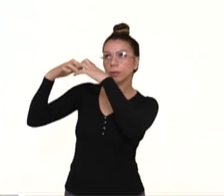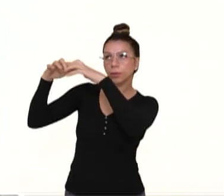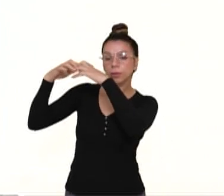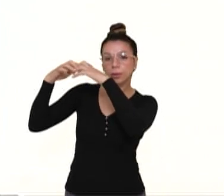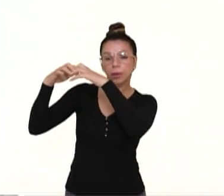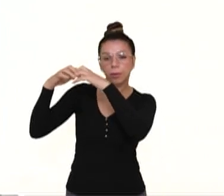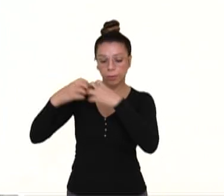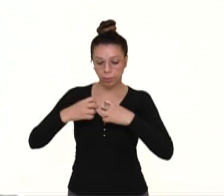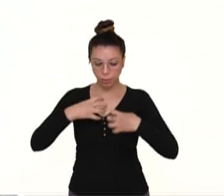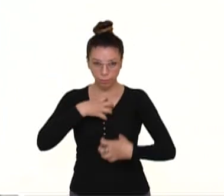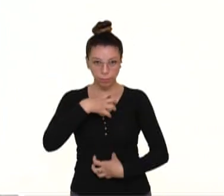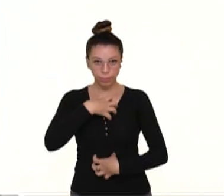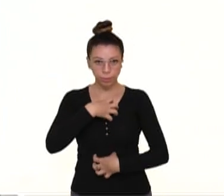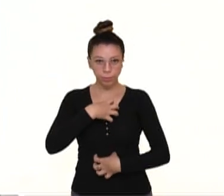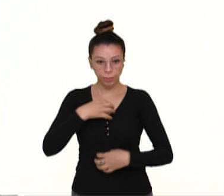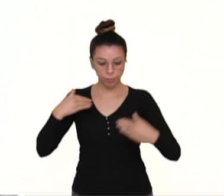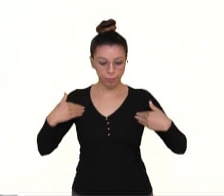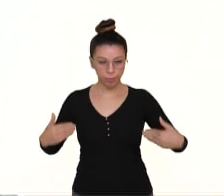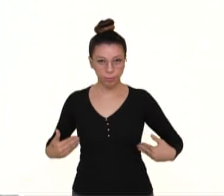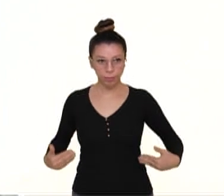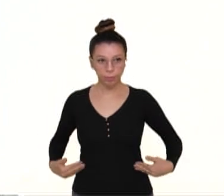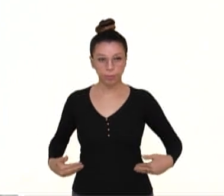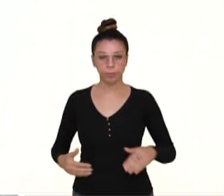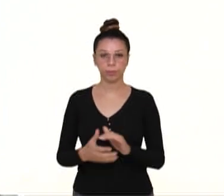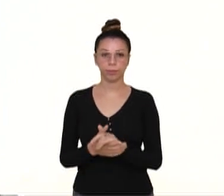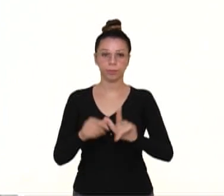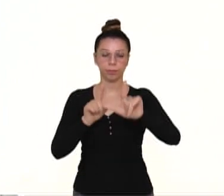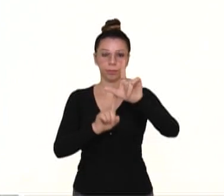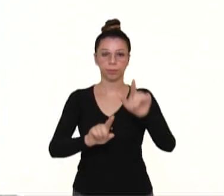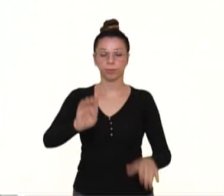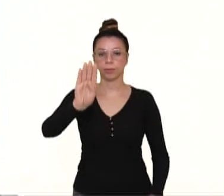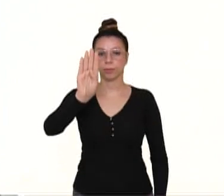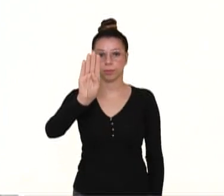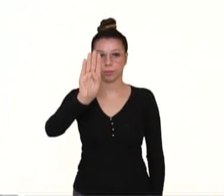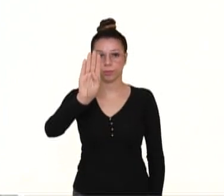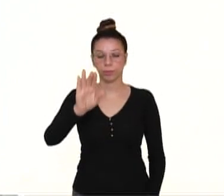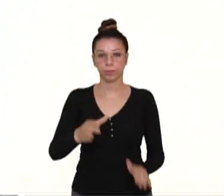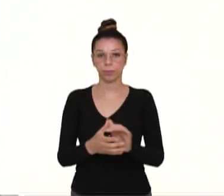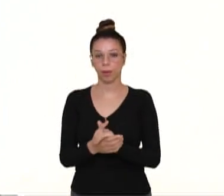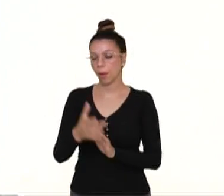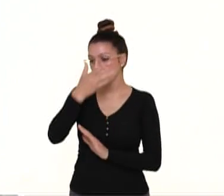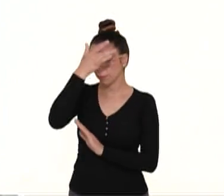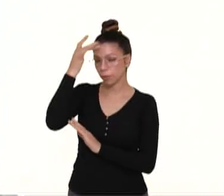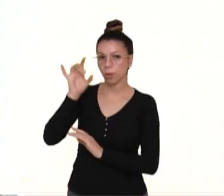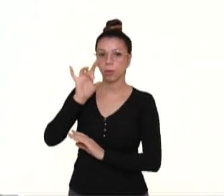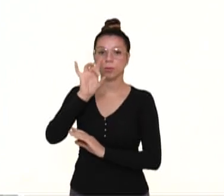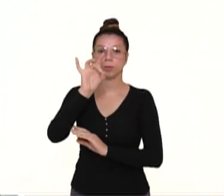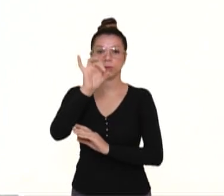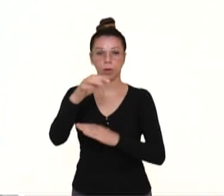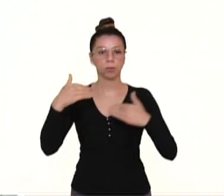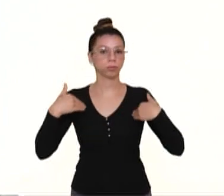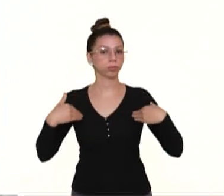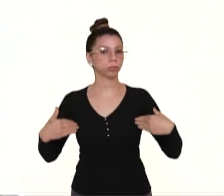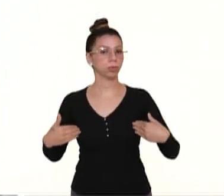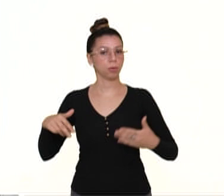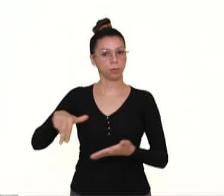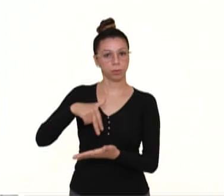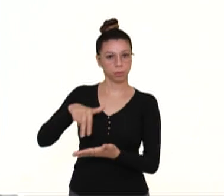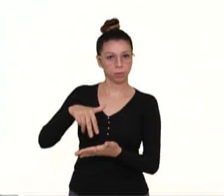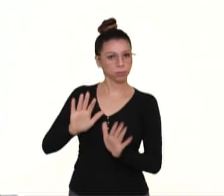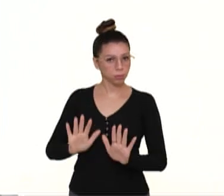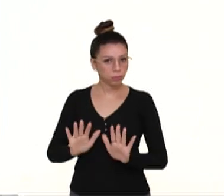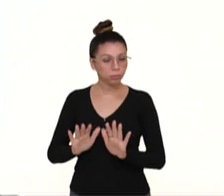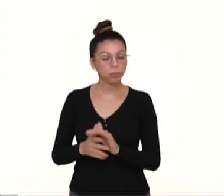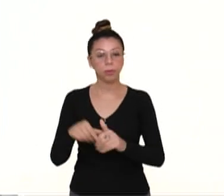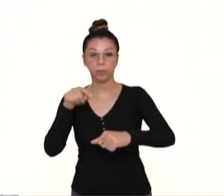física. A dança envolve, ou B, a dança envolve o praticante apenas de forma corporal. Então, vou